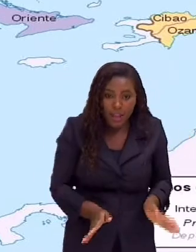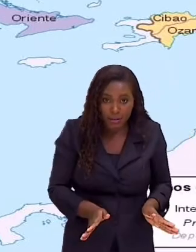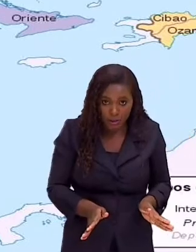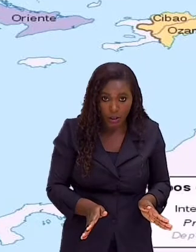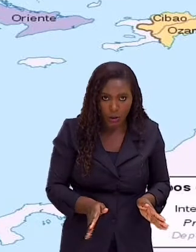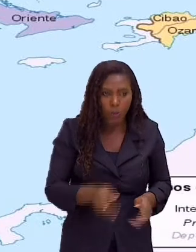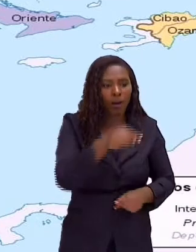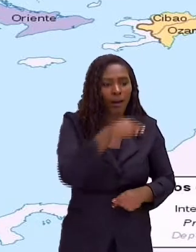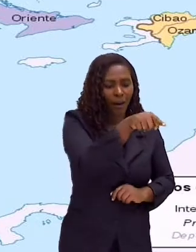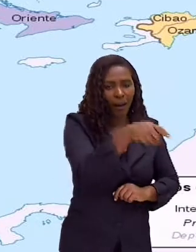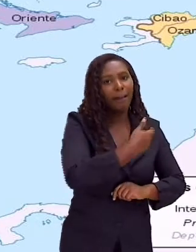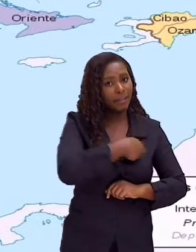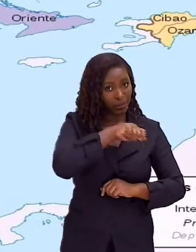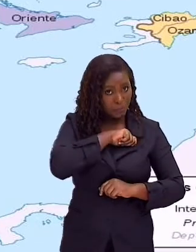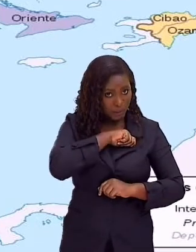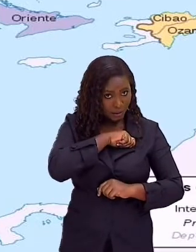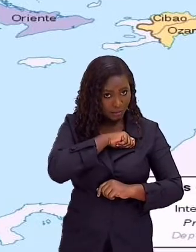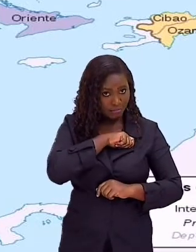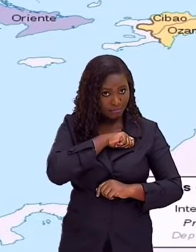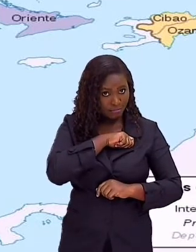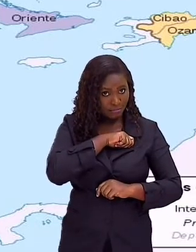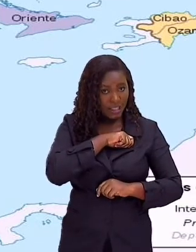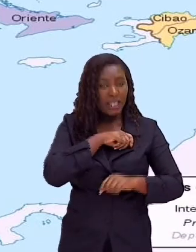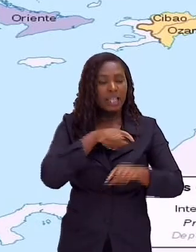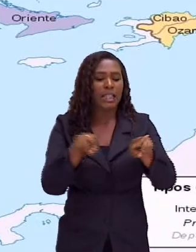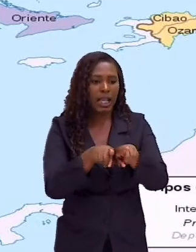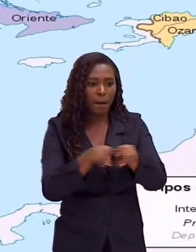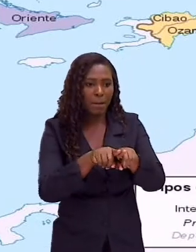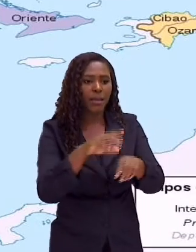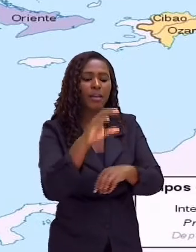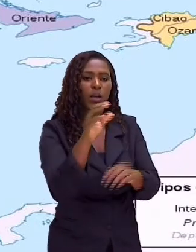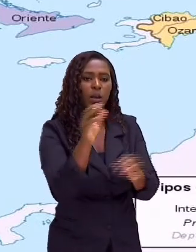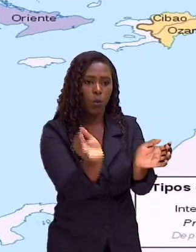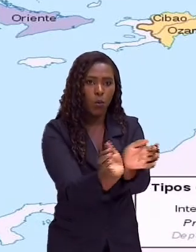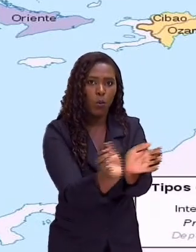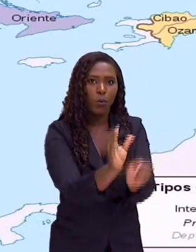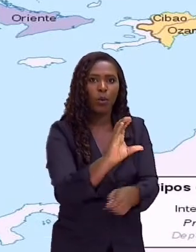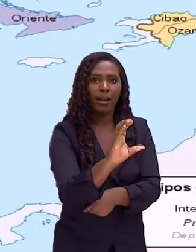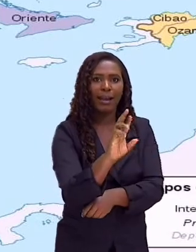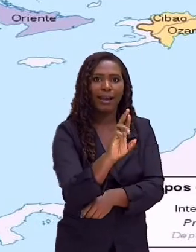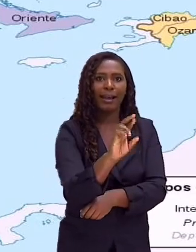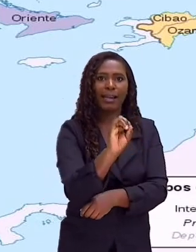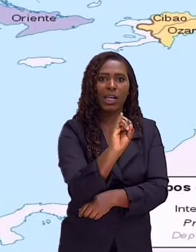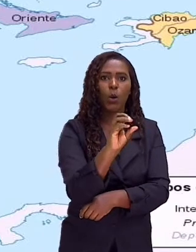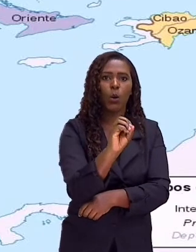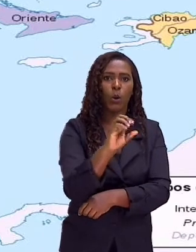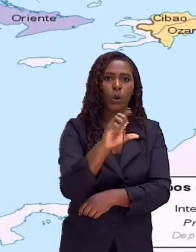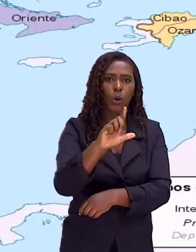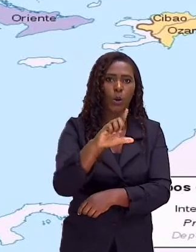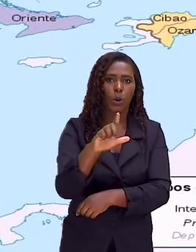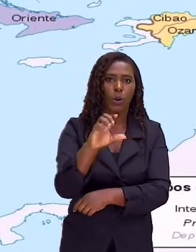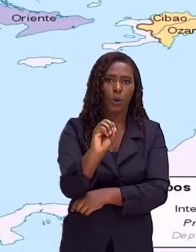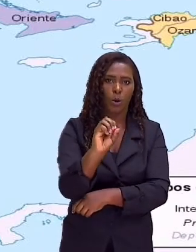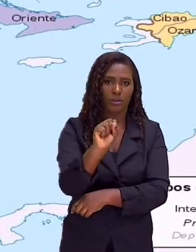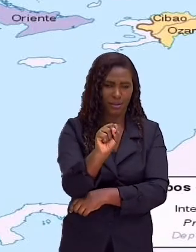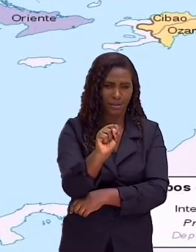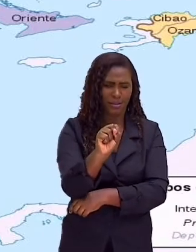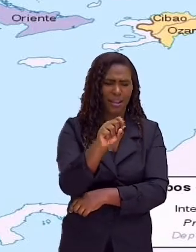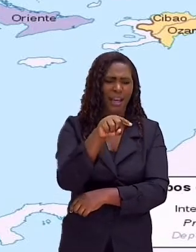da administração pública. Os crioulos eram a elite, faziam parte, né, a formação da